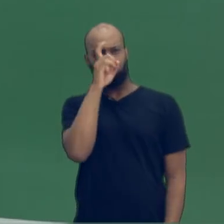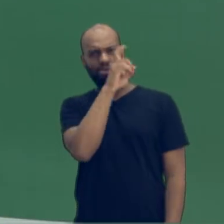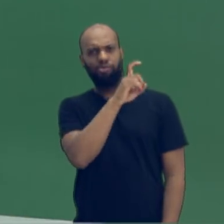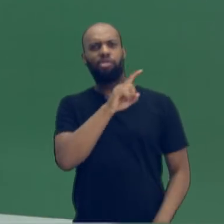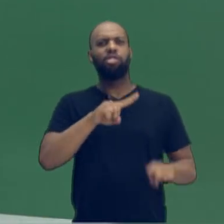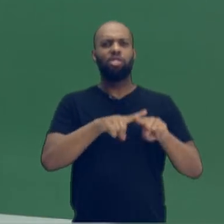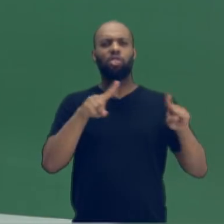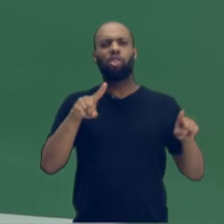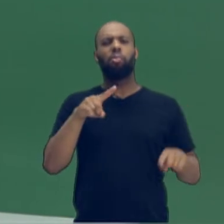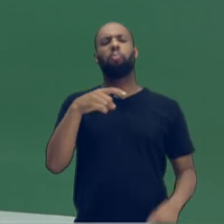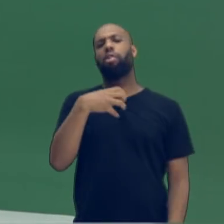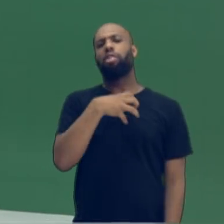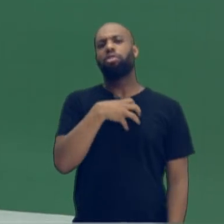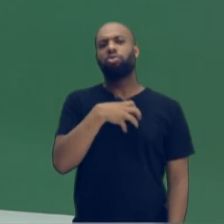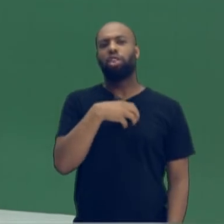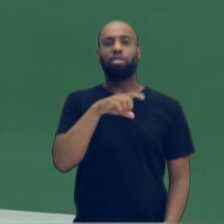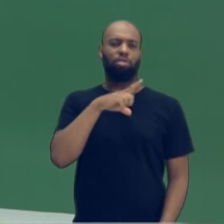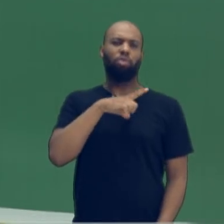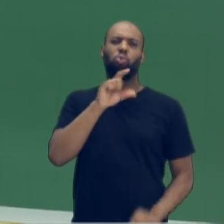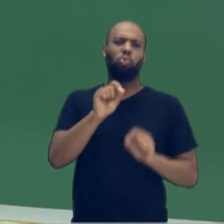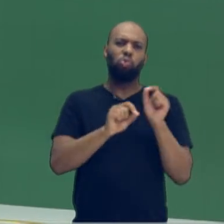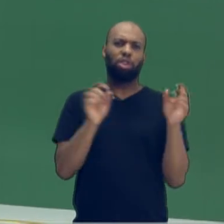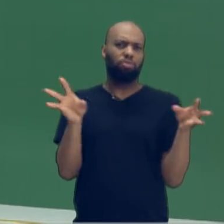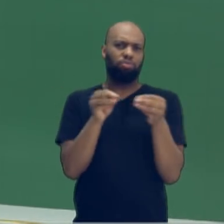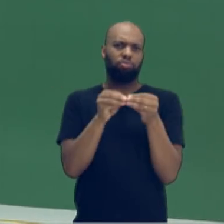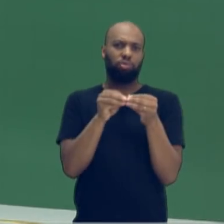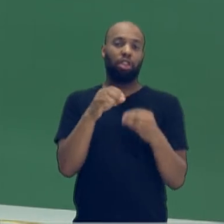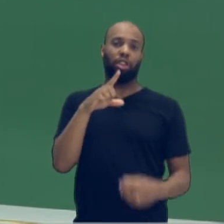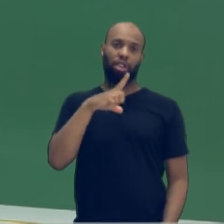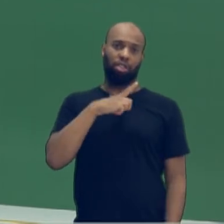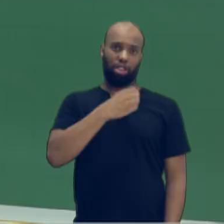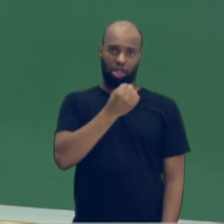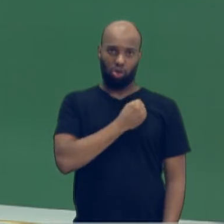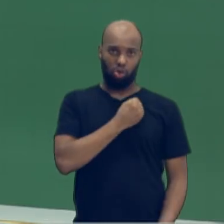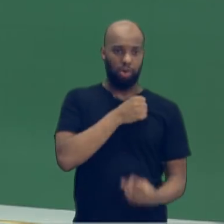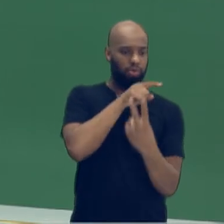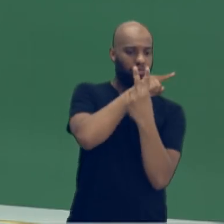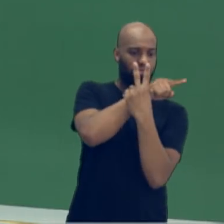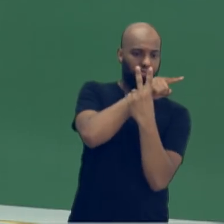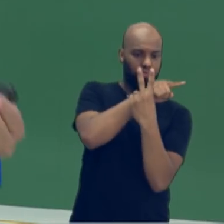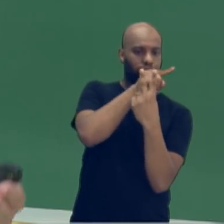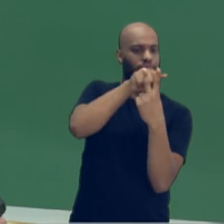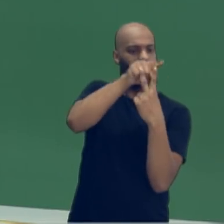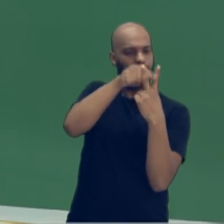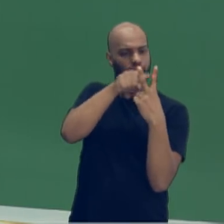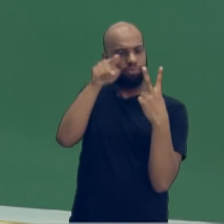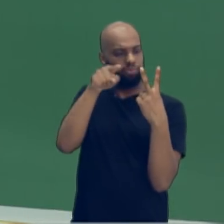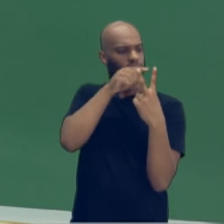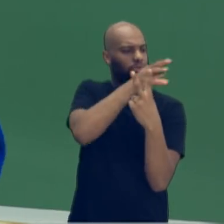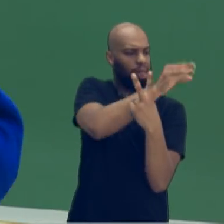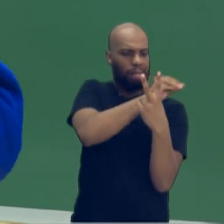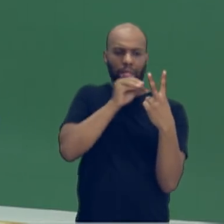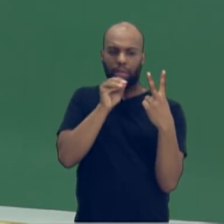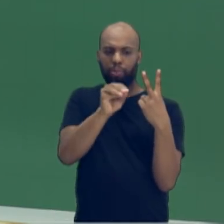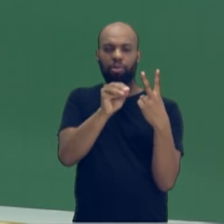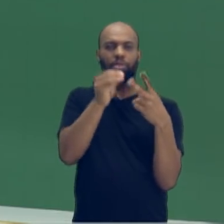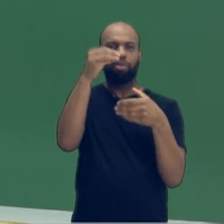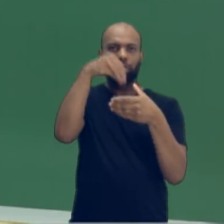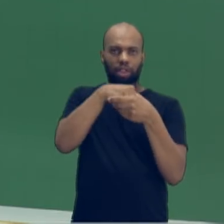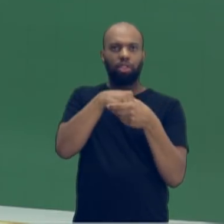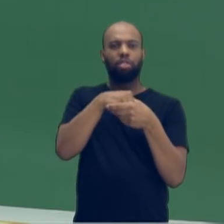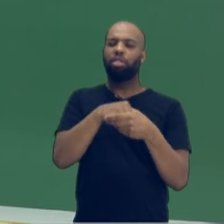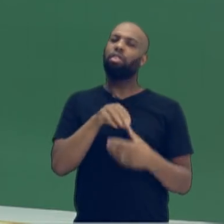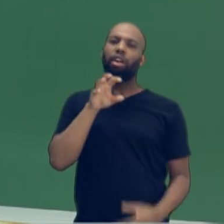assim, simplificando, né, é pegar um número que está fora do radicando e fazer com que ele apareça dentro do radicando. Né?